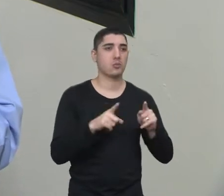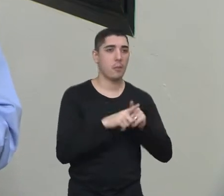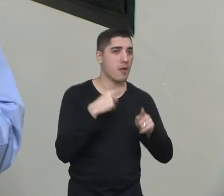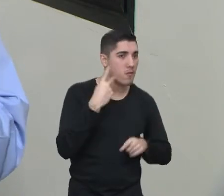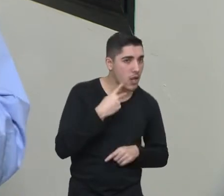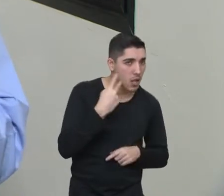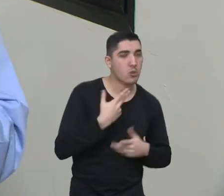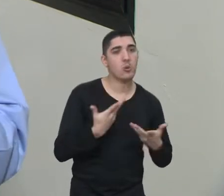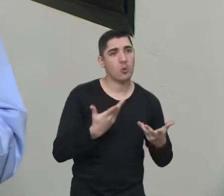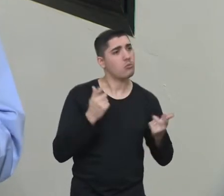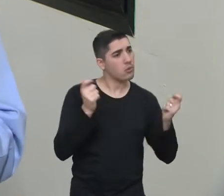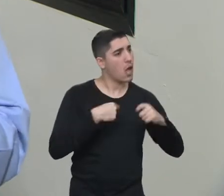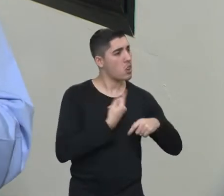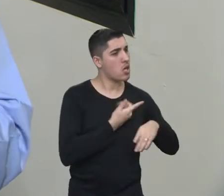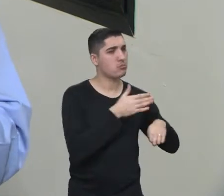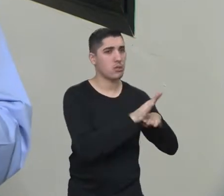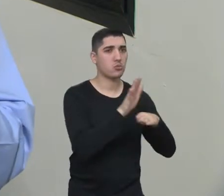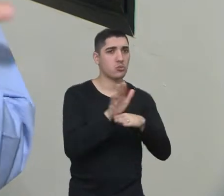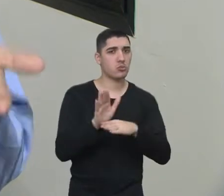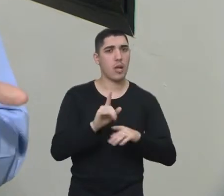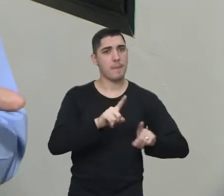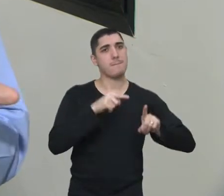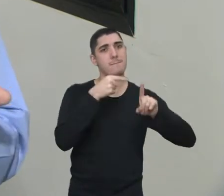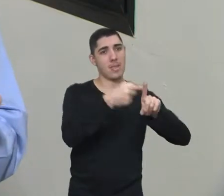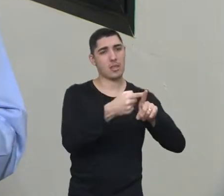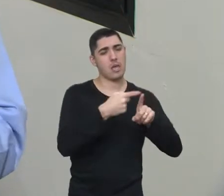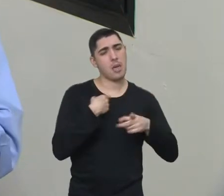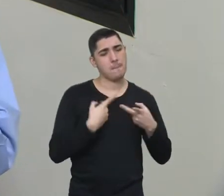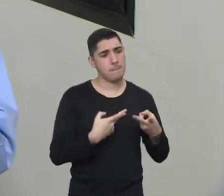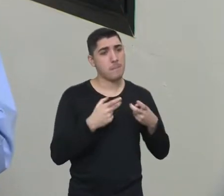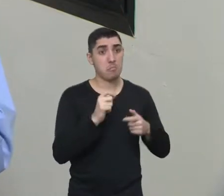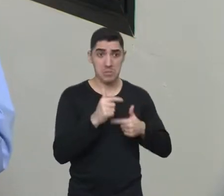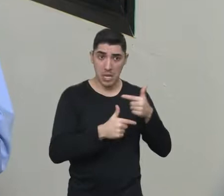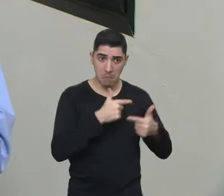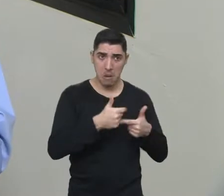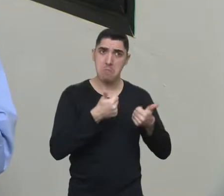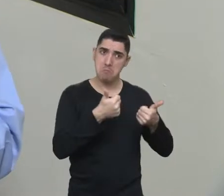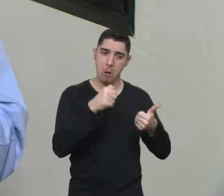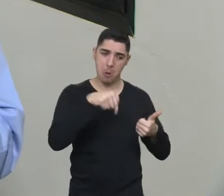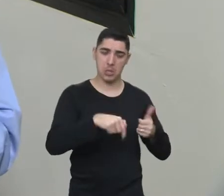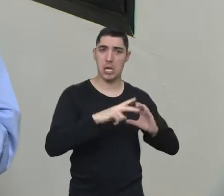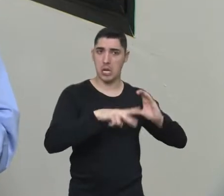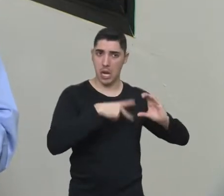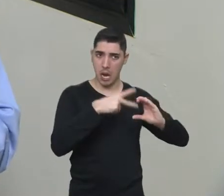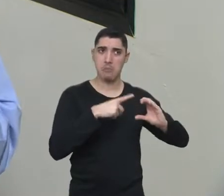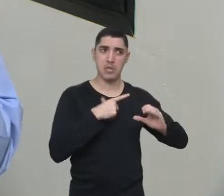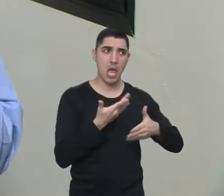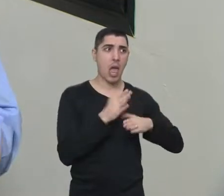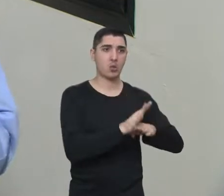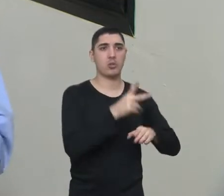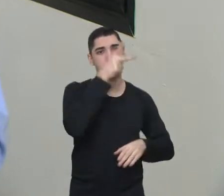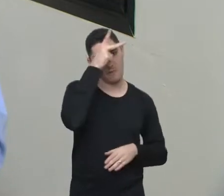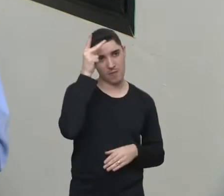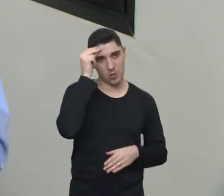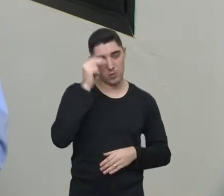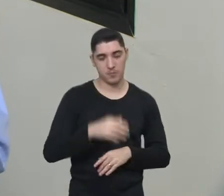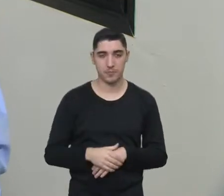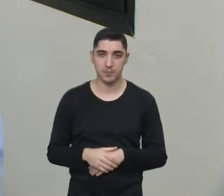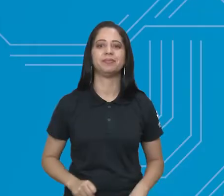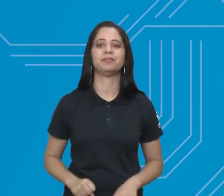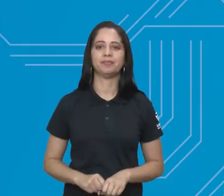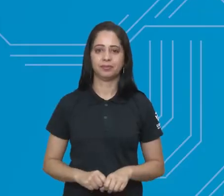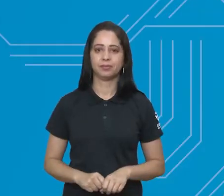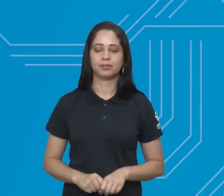né, e vereadores médicos, nós podemos ajudar ainda mais. Então, eu acho que o trabalho tem sido bem feito aqui pela Câmara, a Casa tem ajudado bastante a